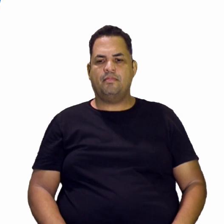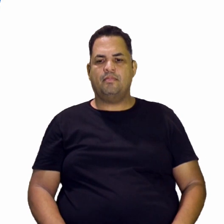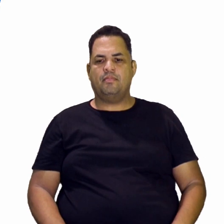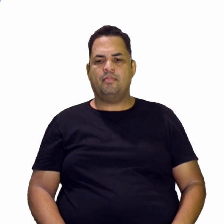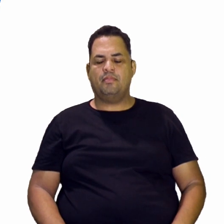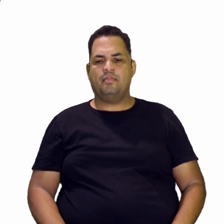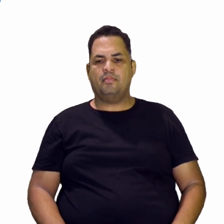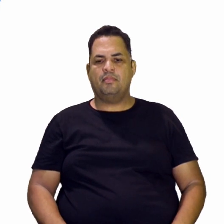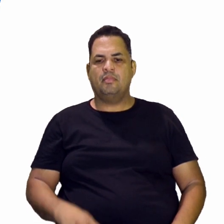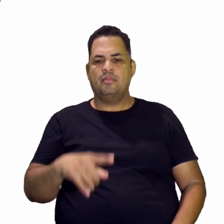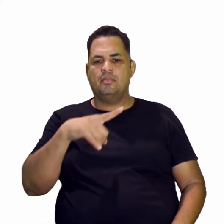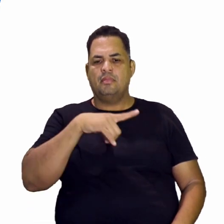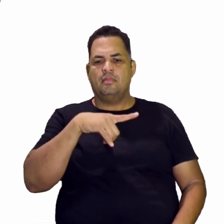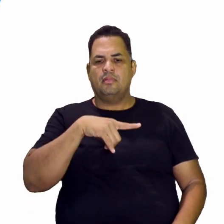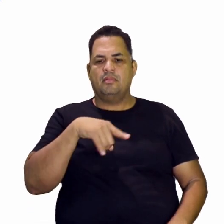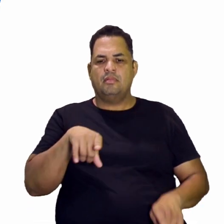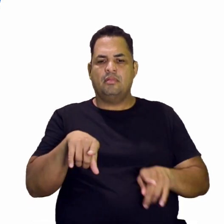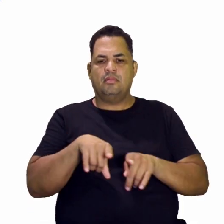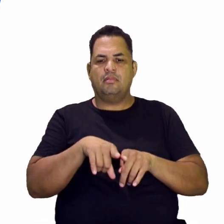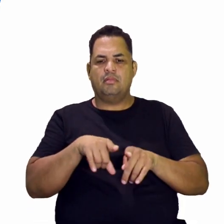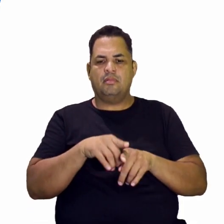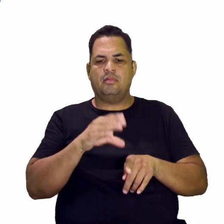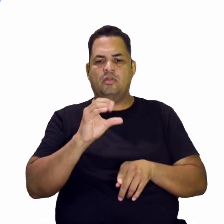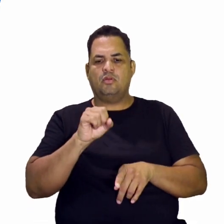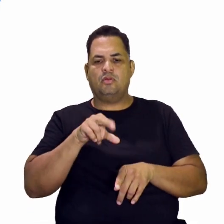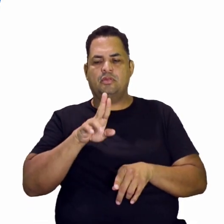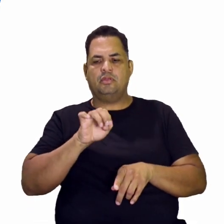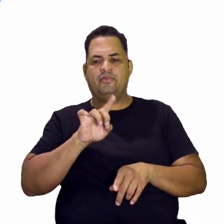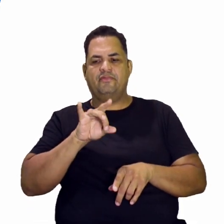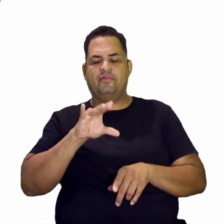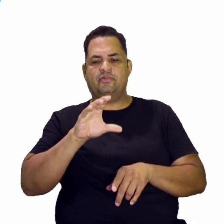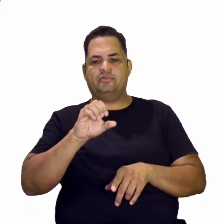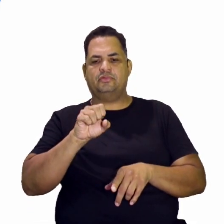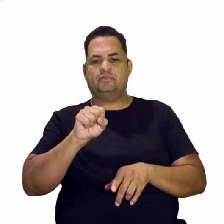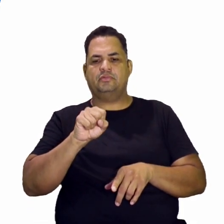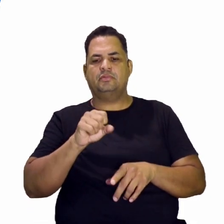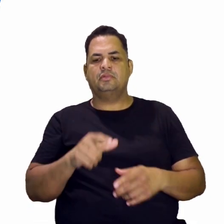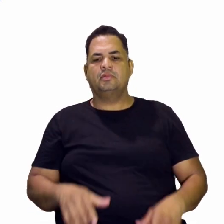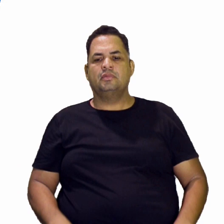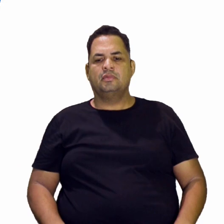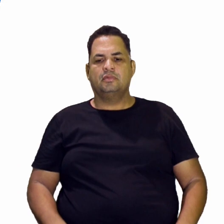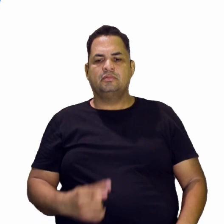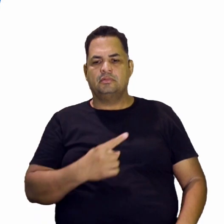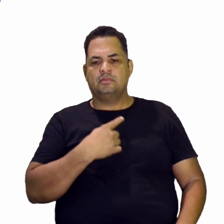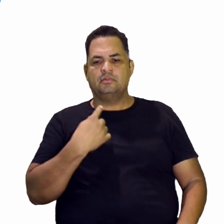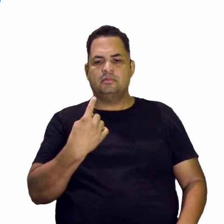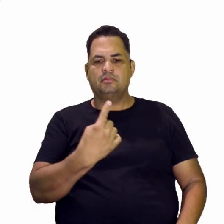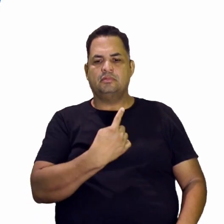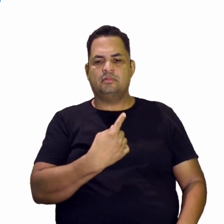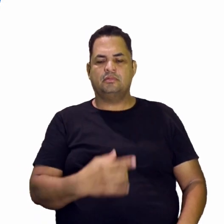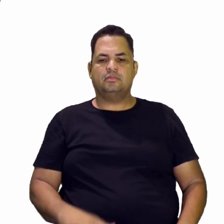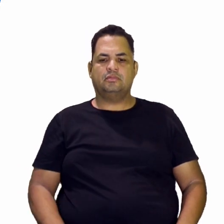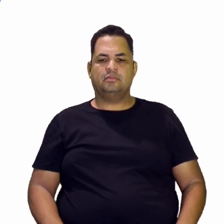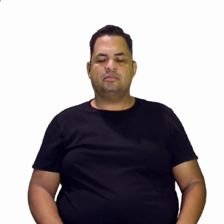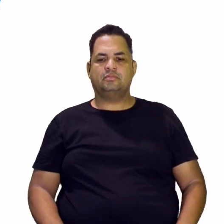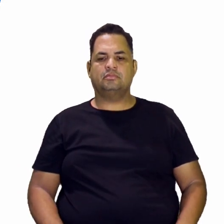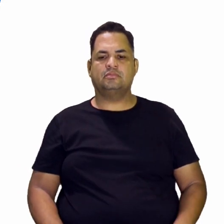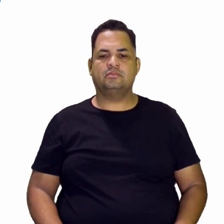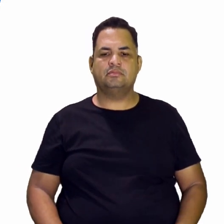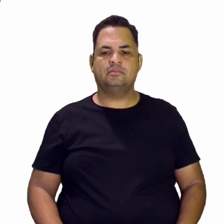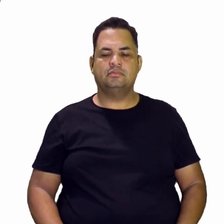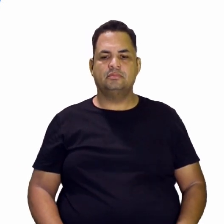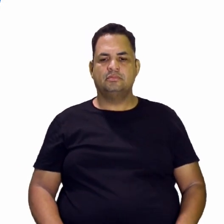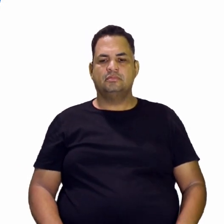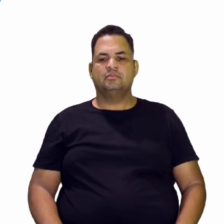né? E nós vamos ter também os onívoros, que somos nós. Olha, o que é